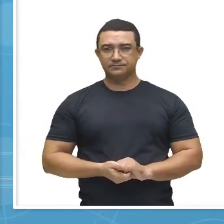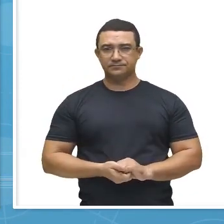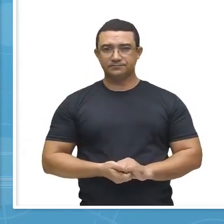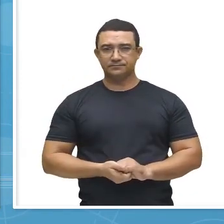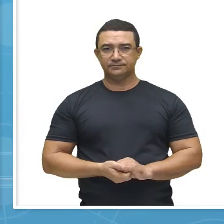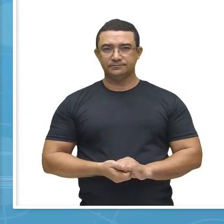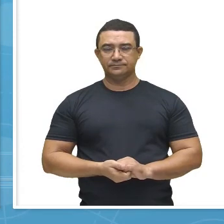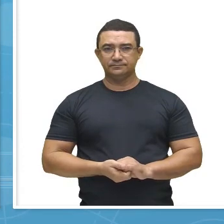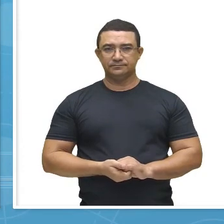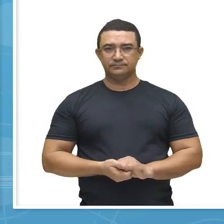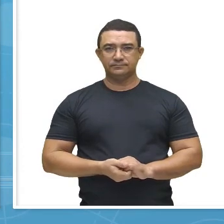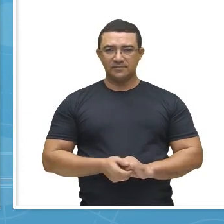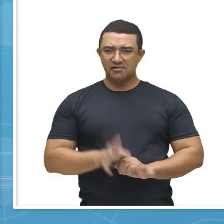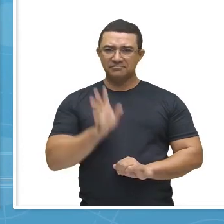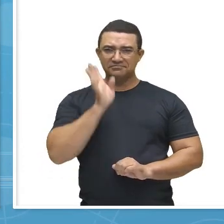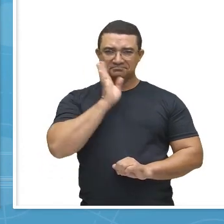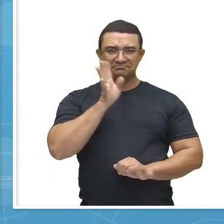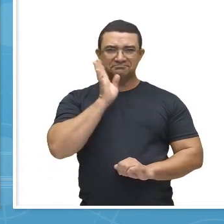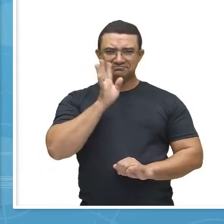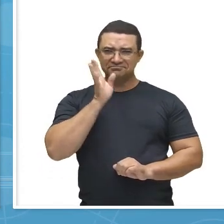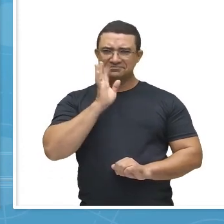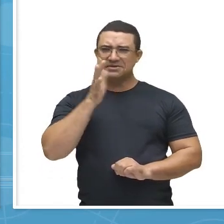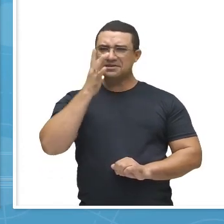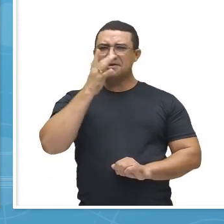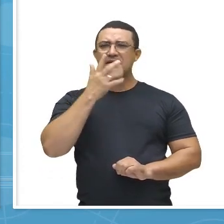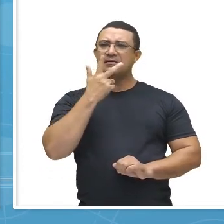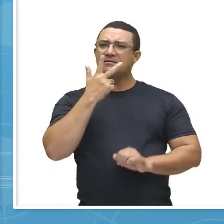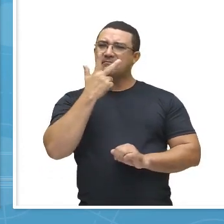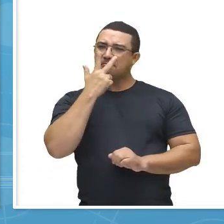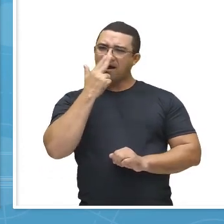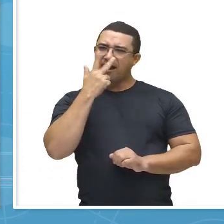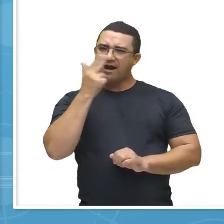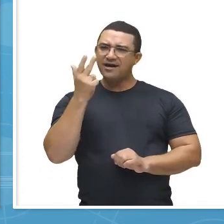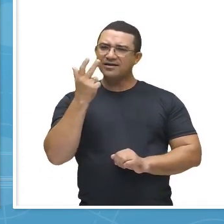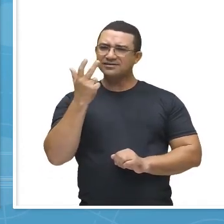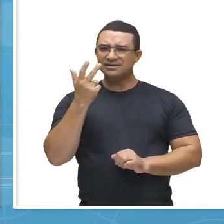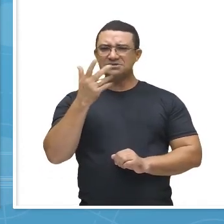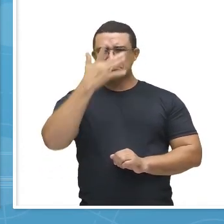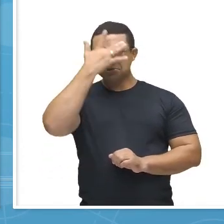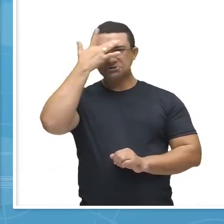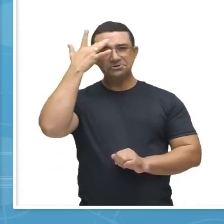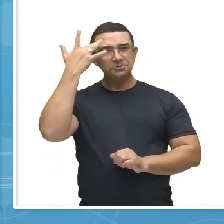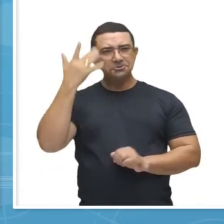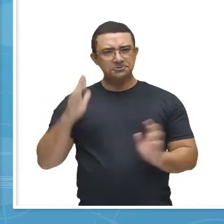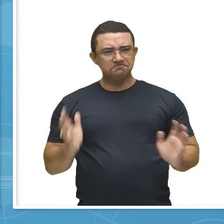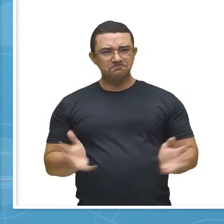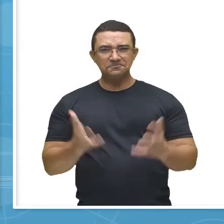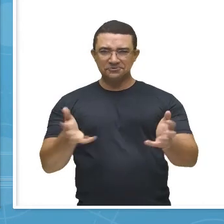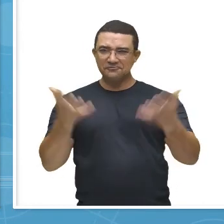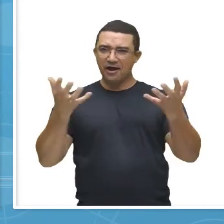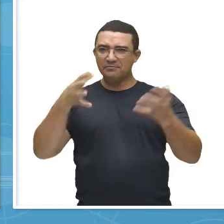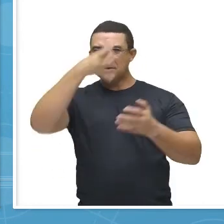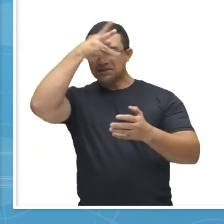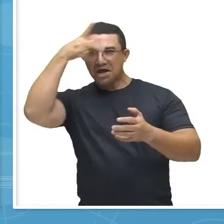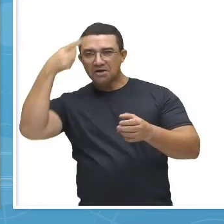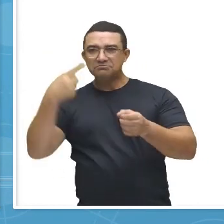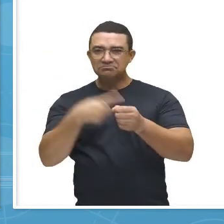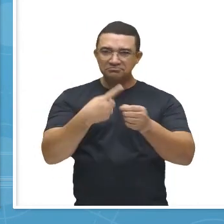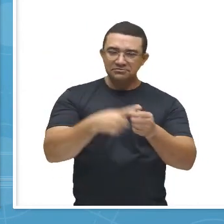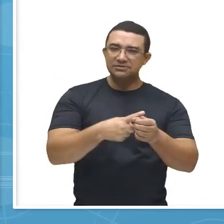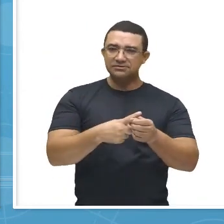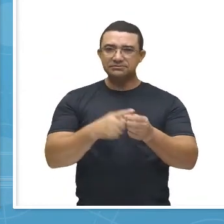Olha só, que bacana, parece que o povo aqui se animou hoje, hein? Pessoal de Manaus, do interior, né?